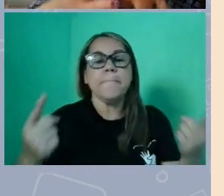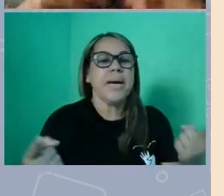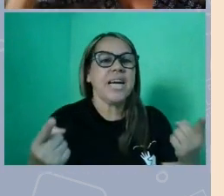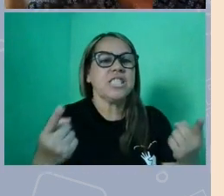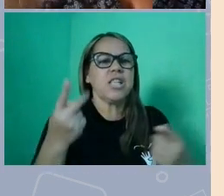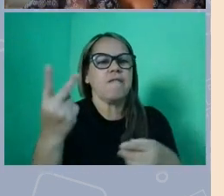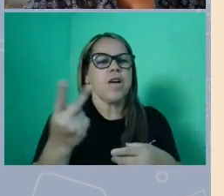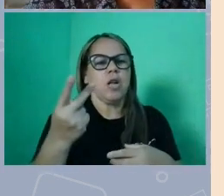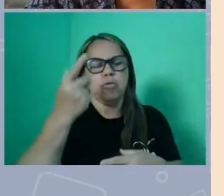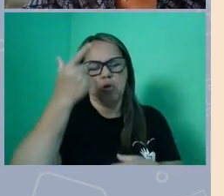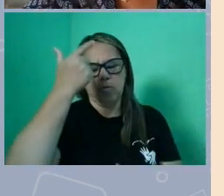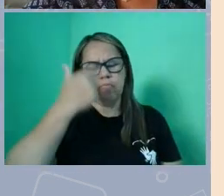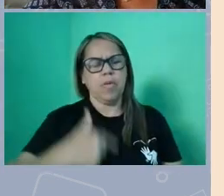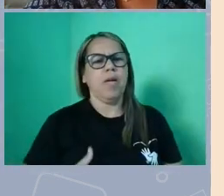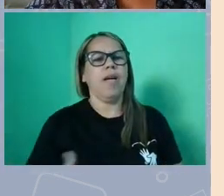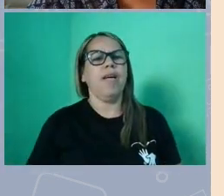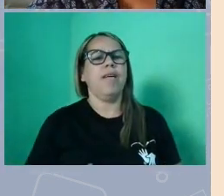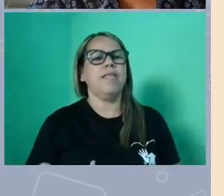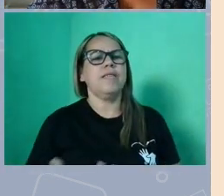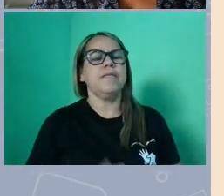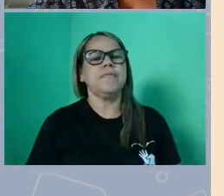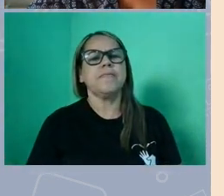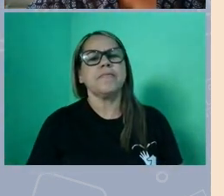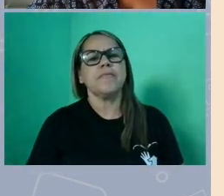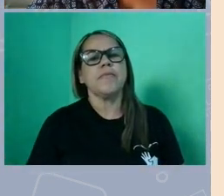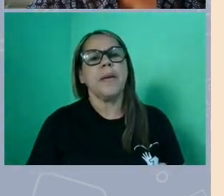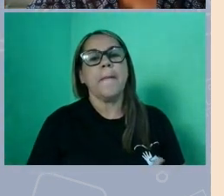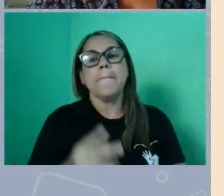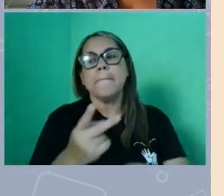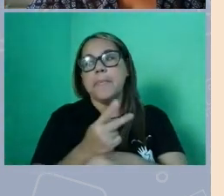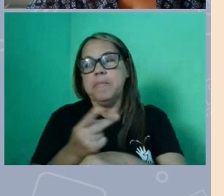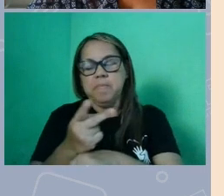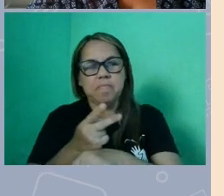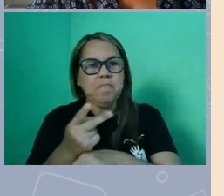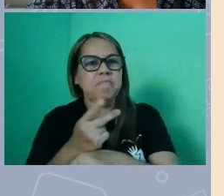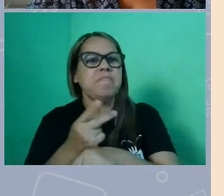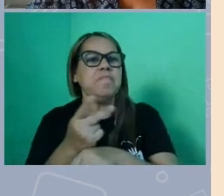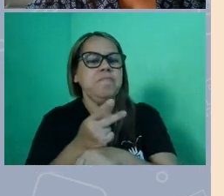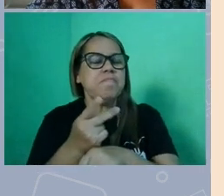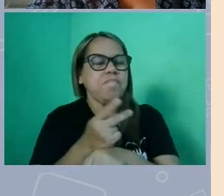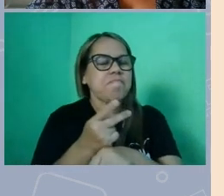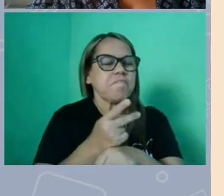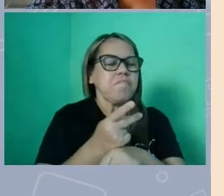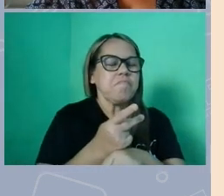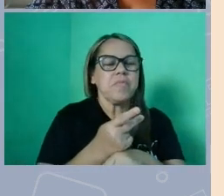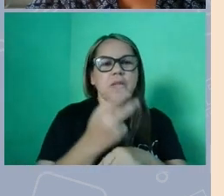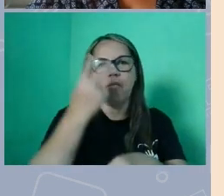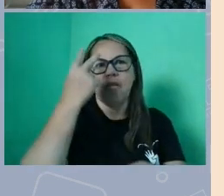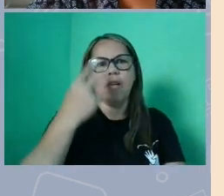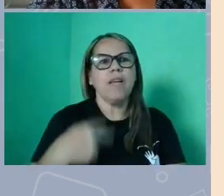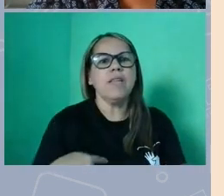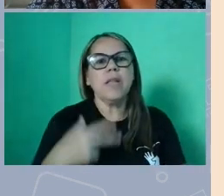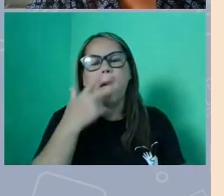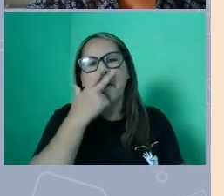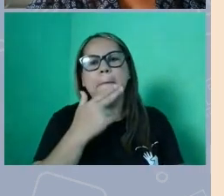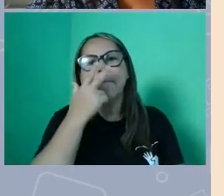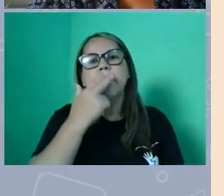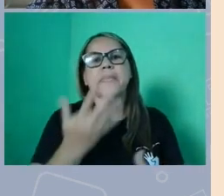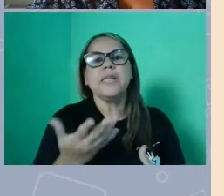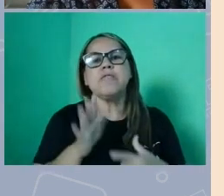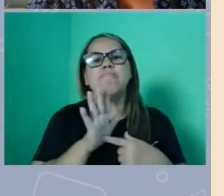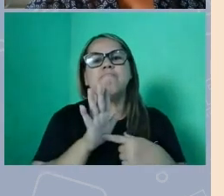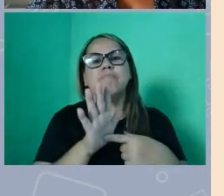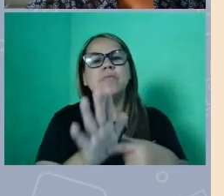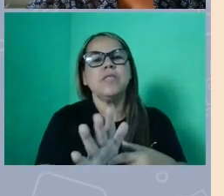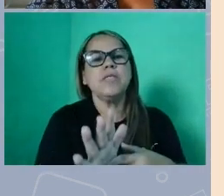à aparência né enfim buscam a construção de imaginários narcisistas amplamente evidenciados de forma